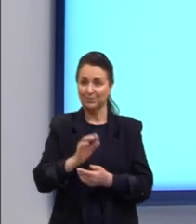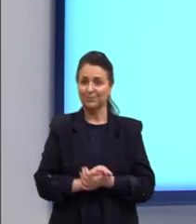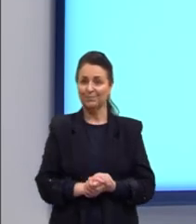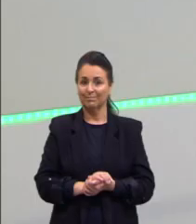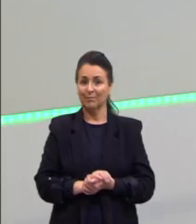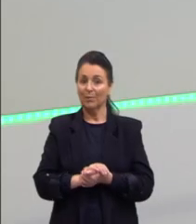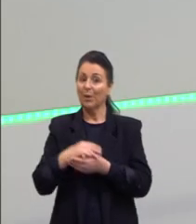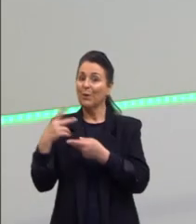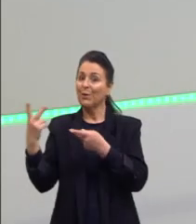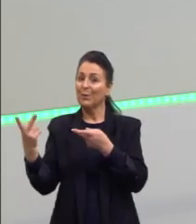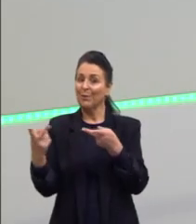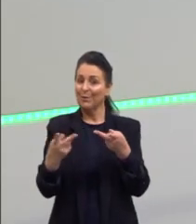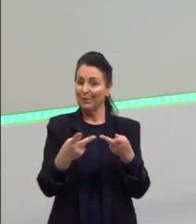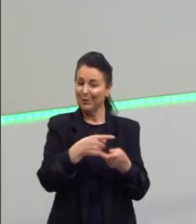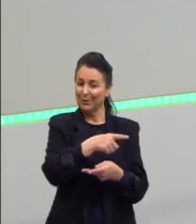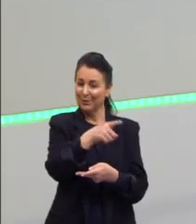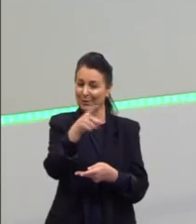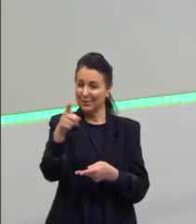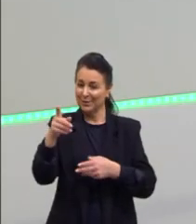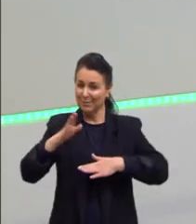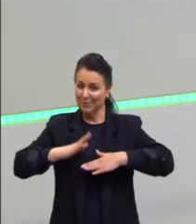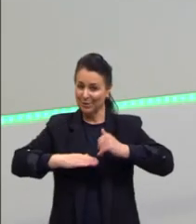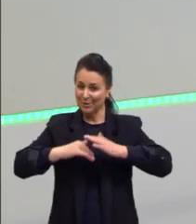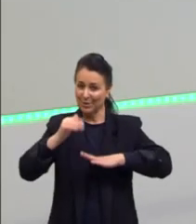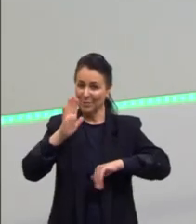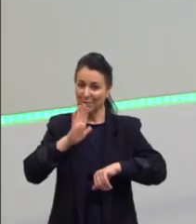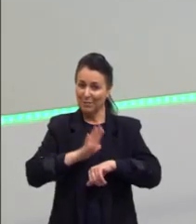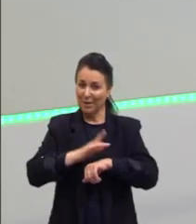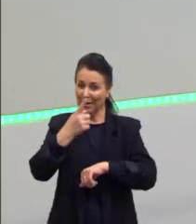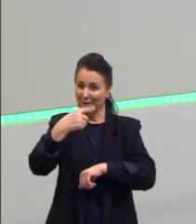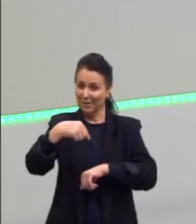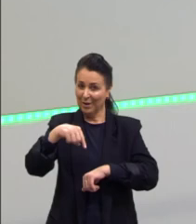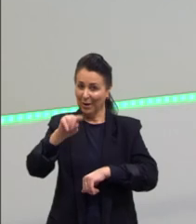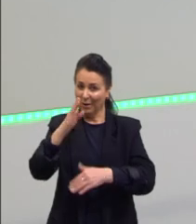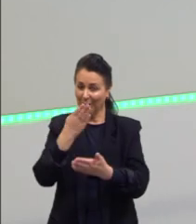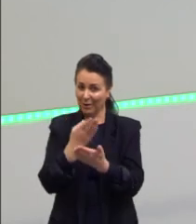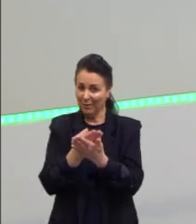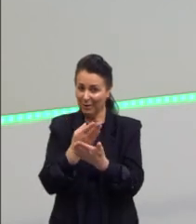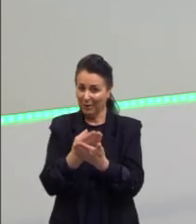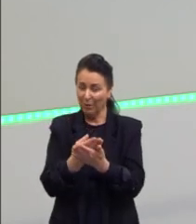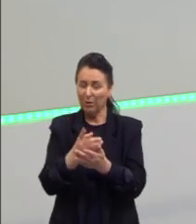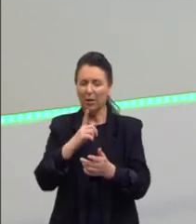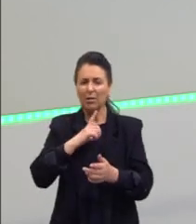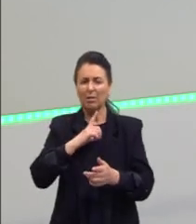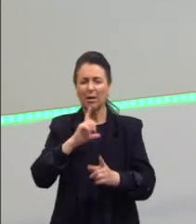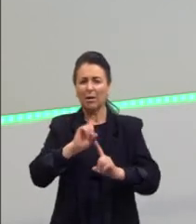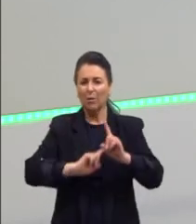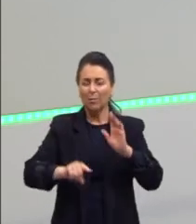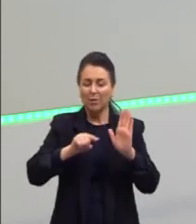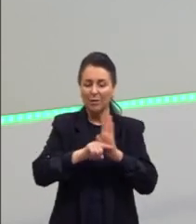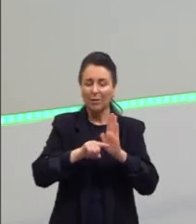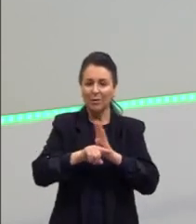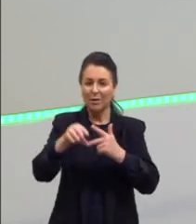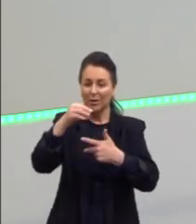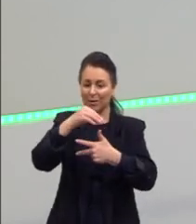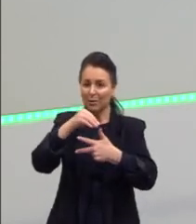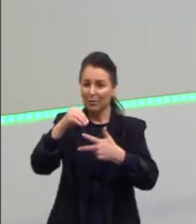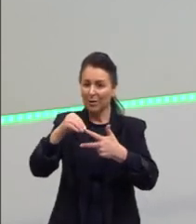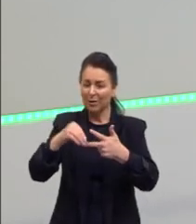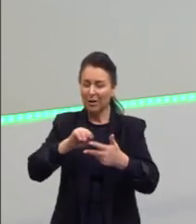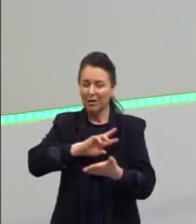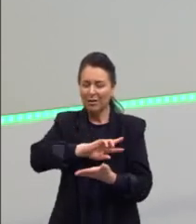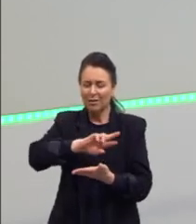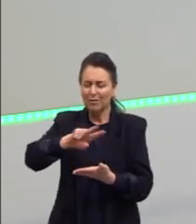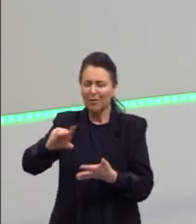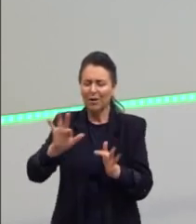convido vocês então vamos praticar um pouco mais na próxima aula vou trazer algumas questões do Enem envolvendo aí várias